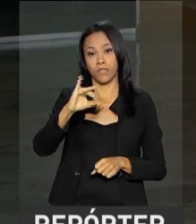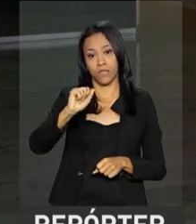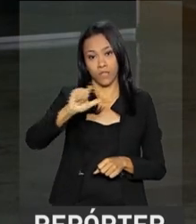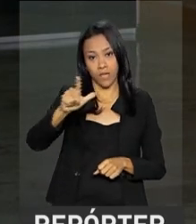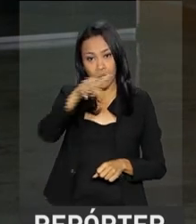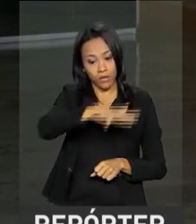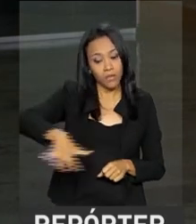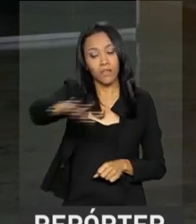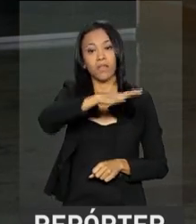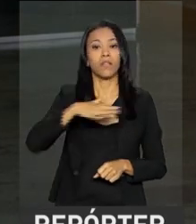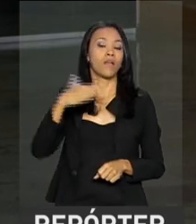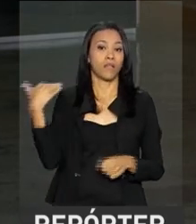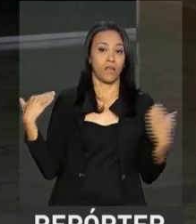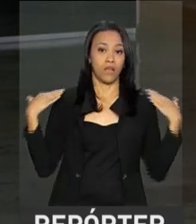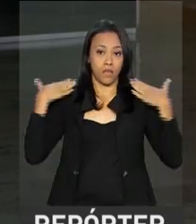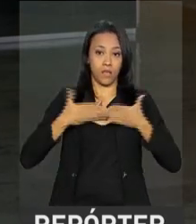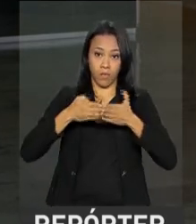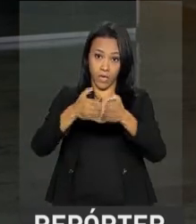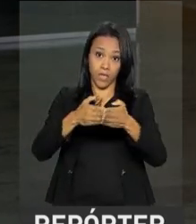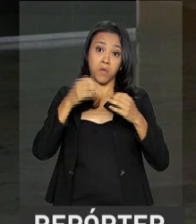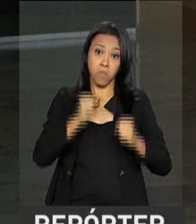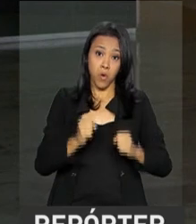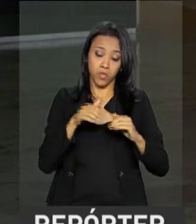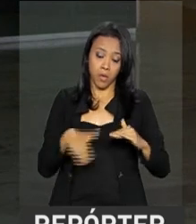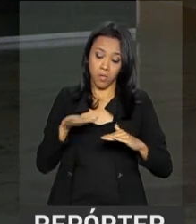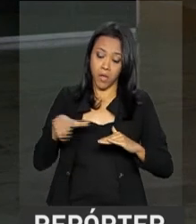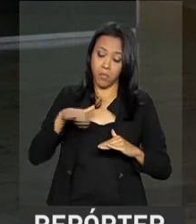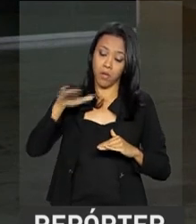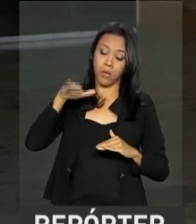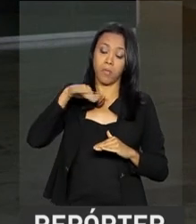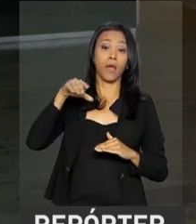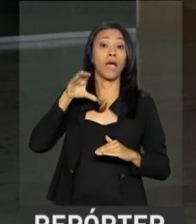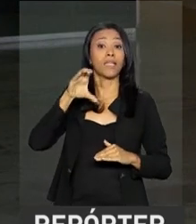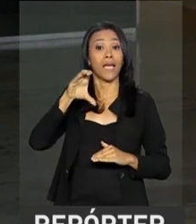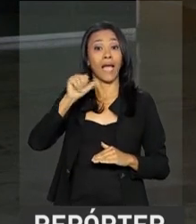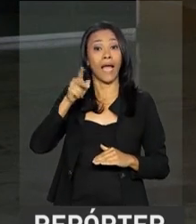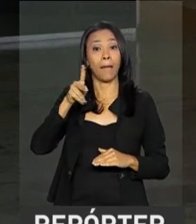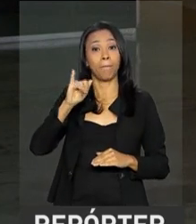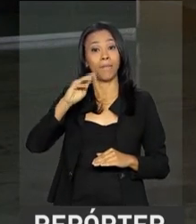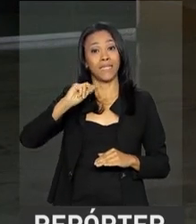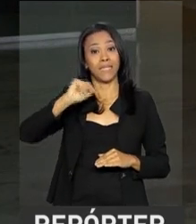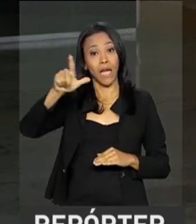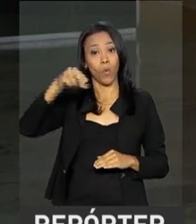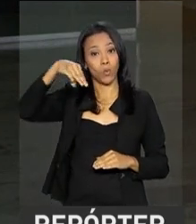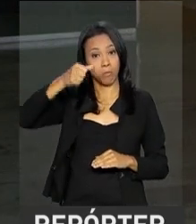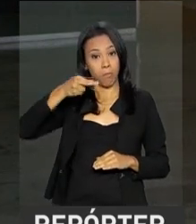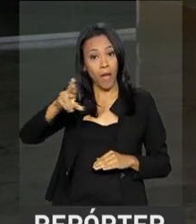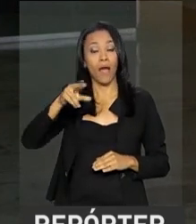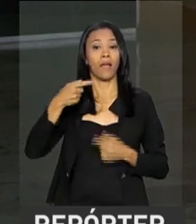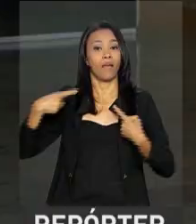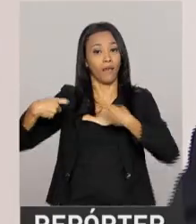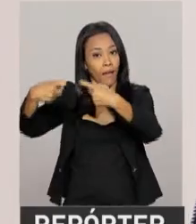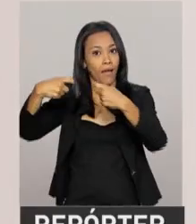navais poderão seguir a hierarquia até o posto de capitão de mar e guerra que é o mais alto escalão na